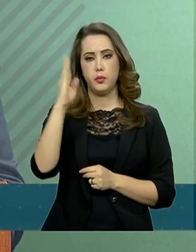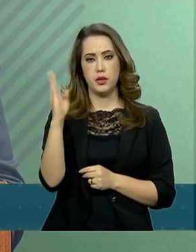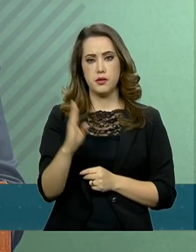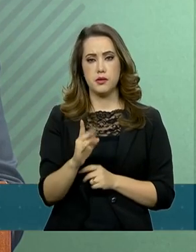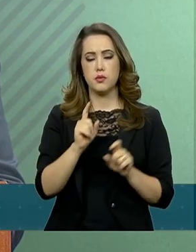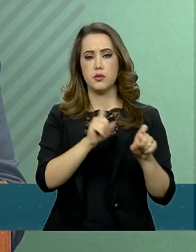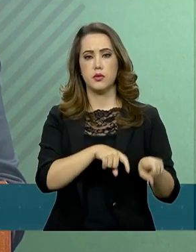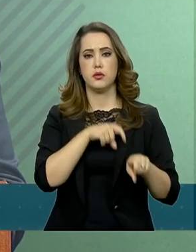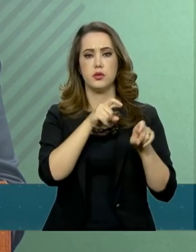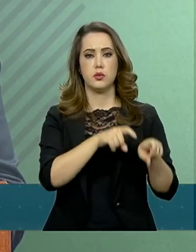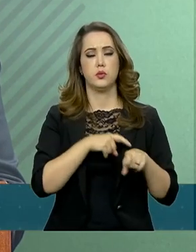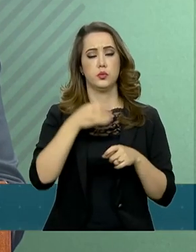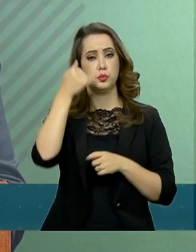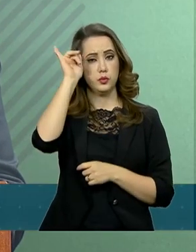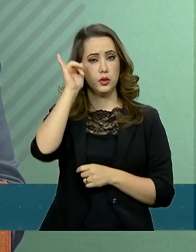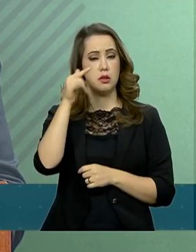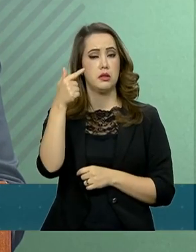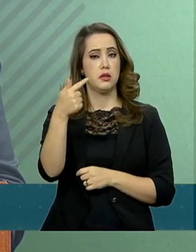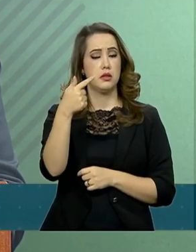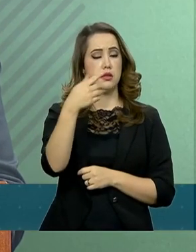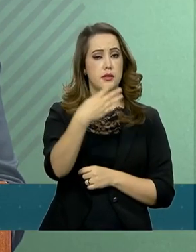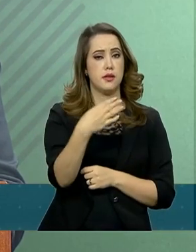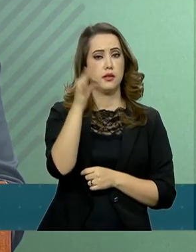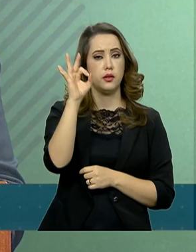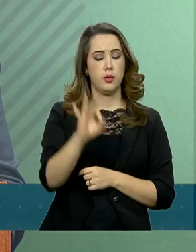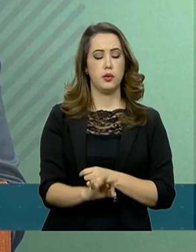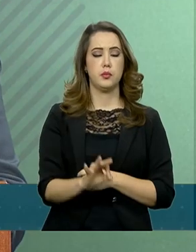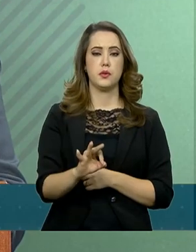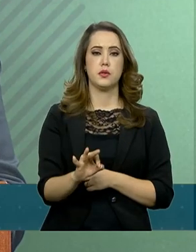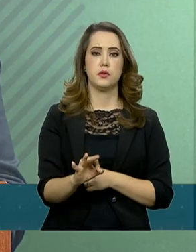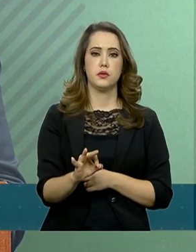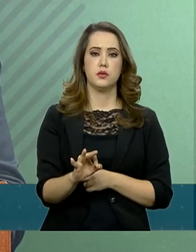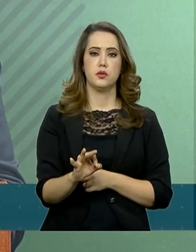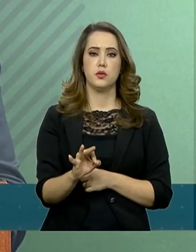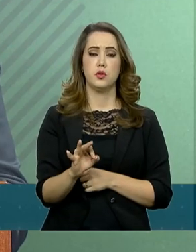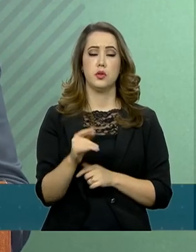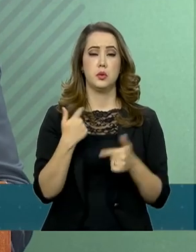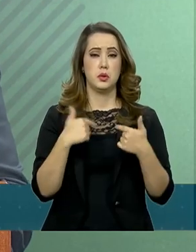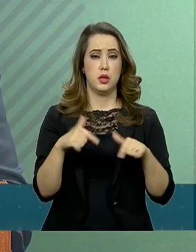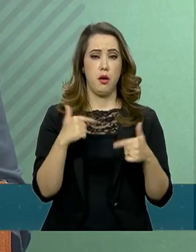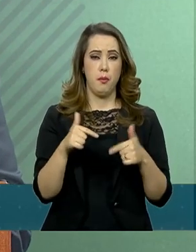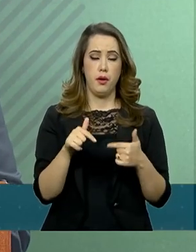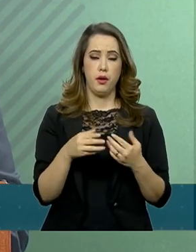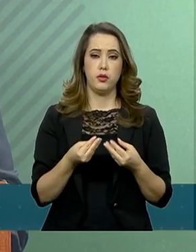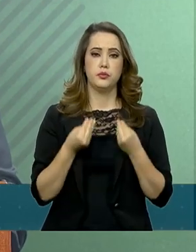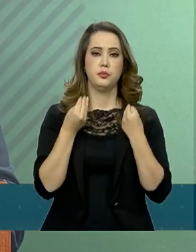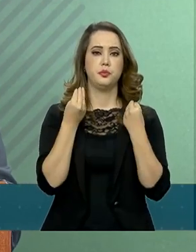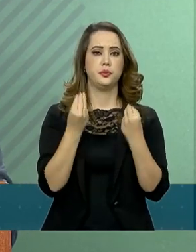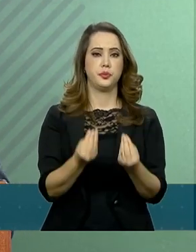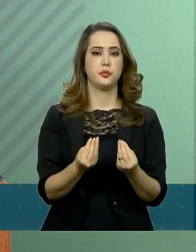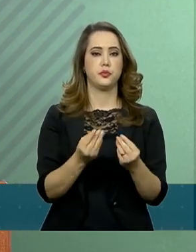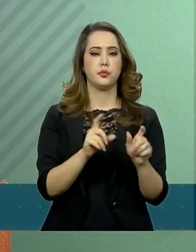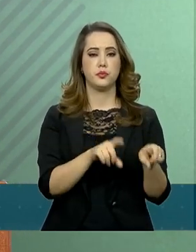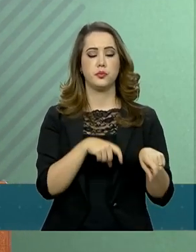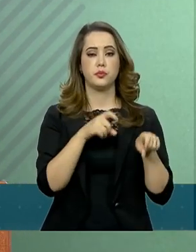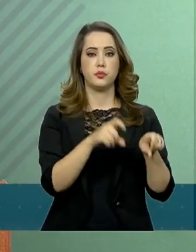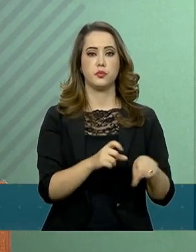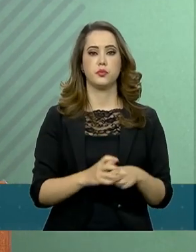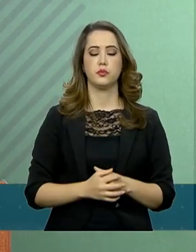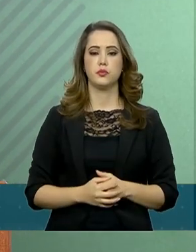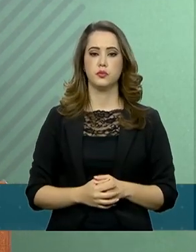agro-pecuário e por 74 por cento da mão de obra empregada no campo